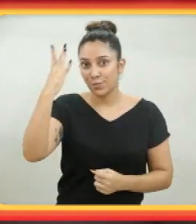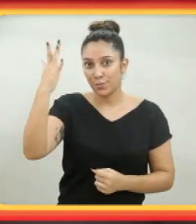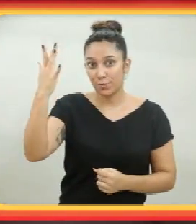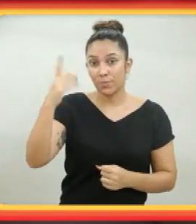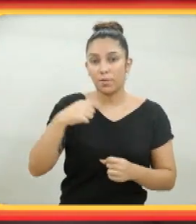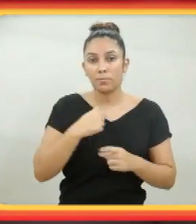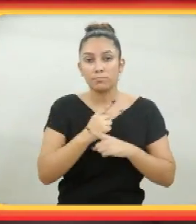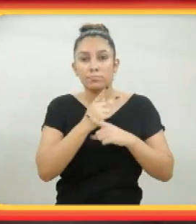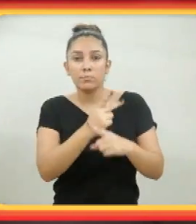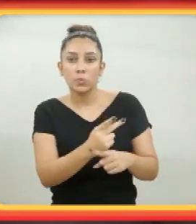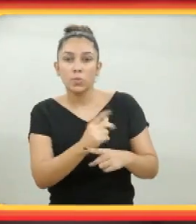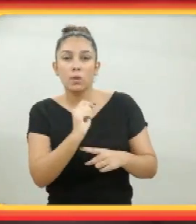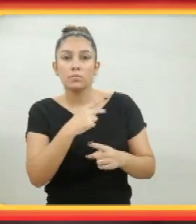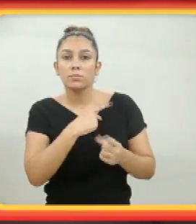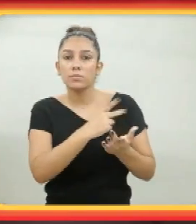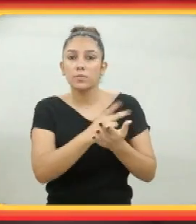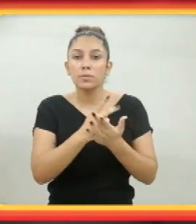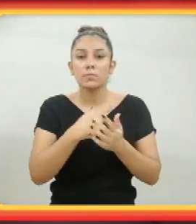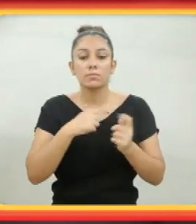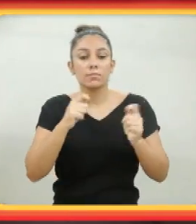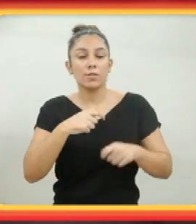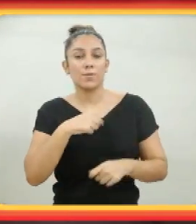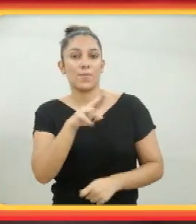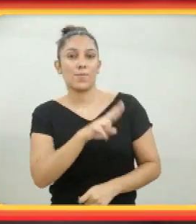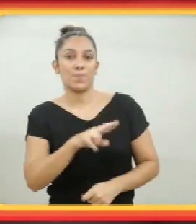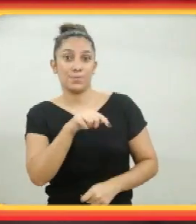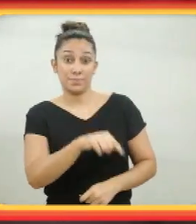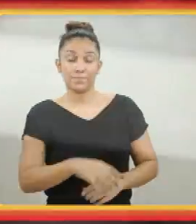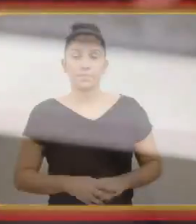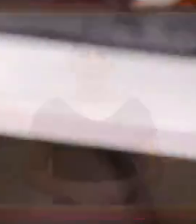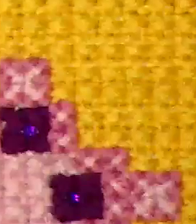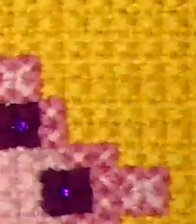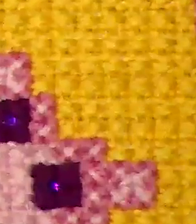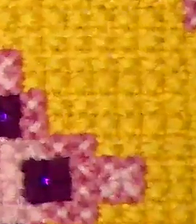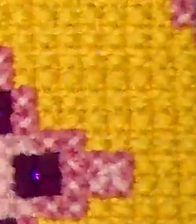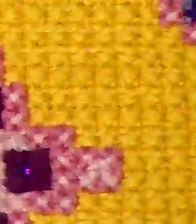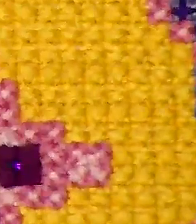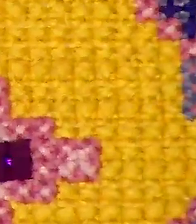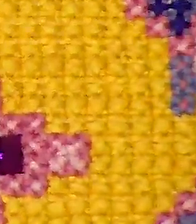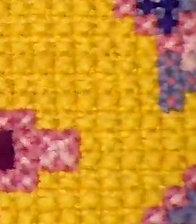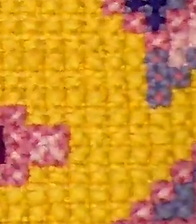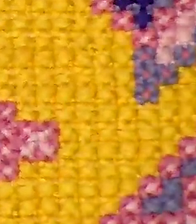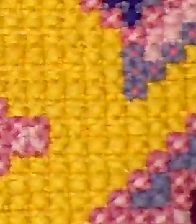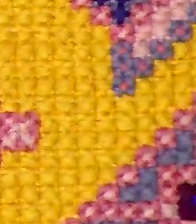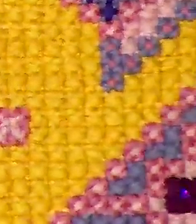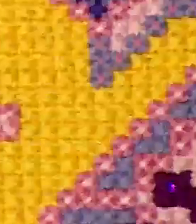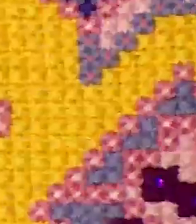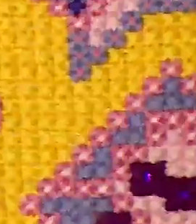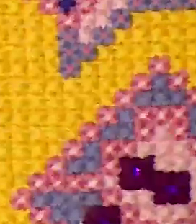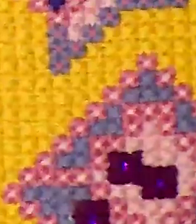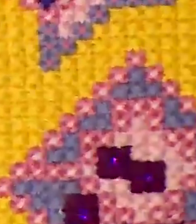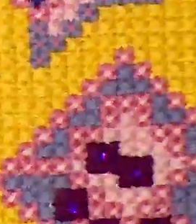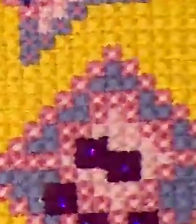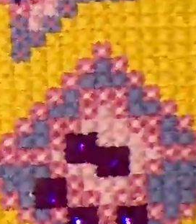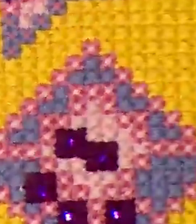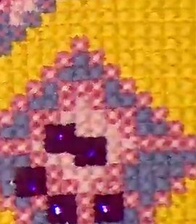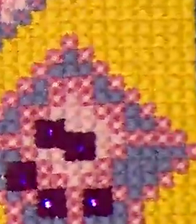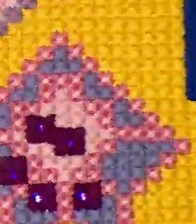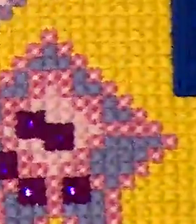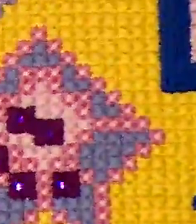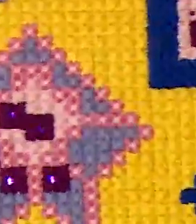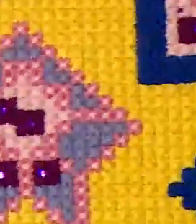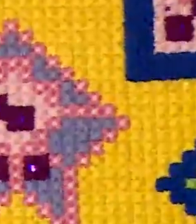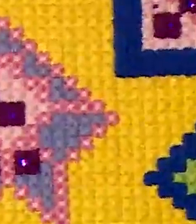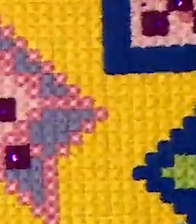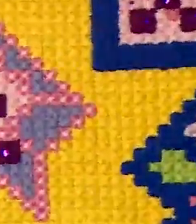que eu recebi, e procuro fazer sempre um bom uso dele. Pendurado em uma parede, um tapete colorido com formas